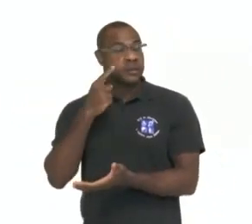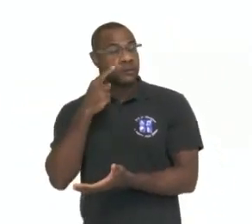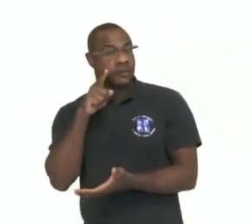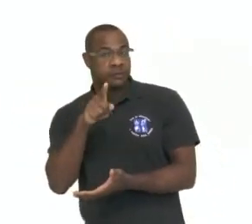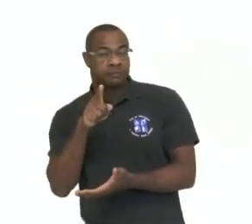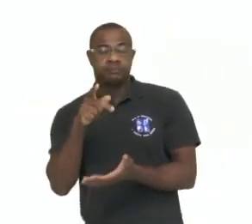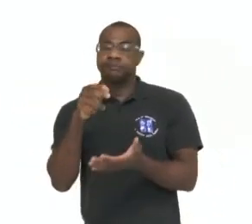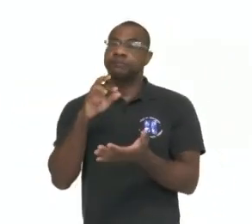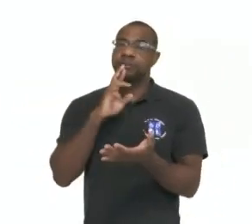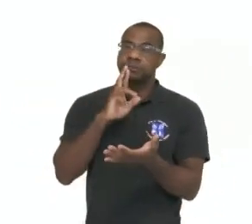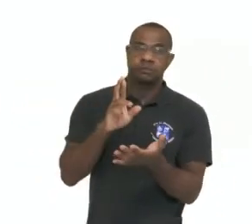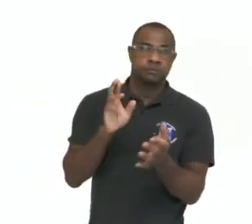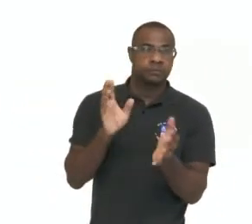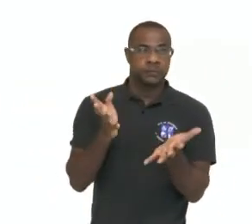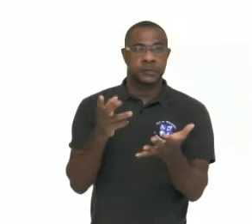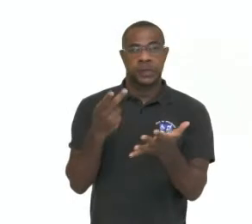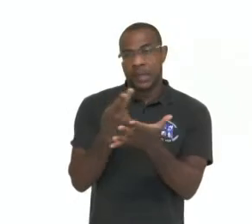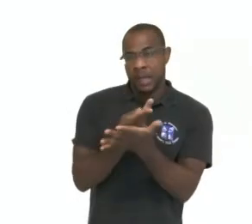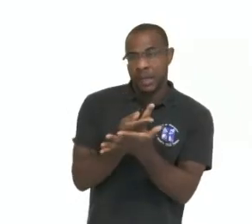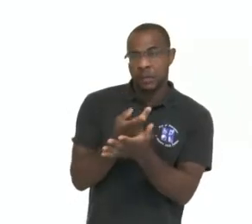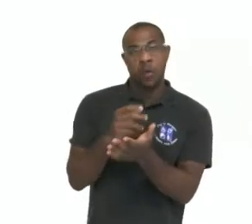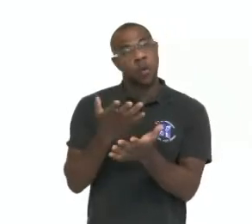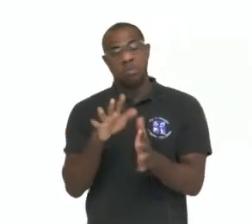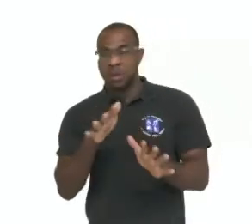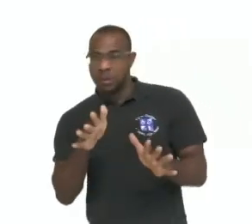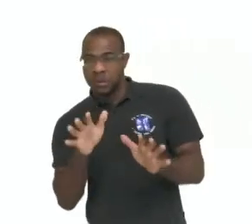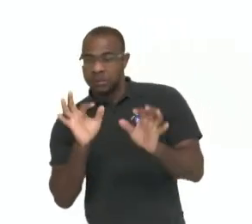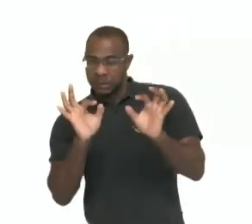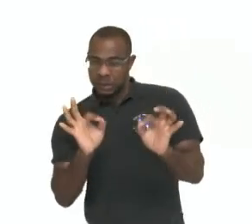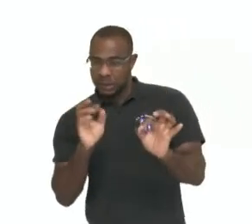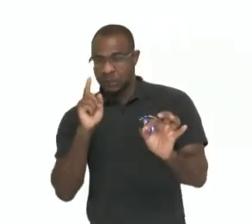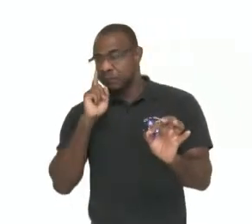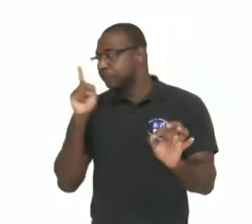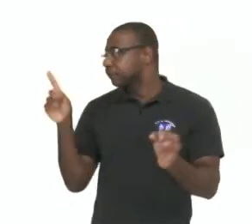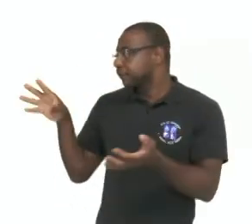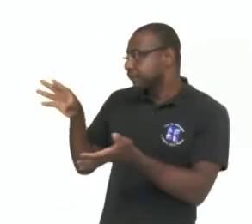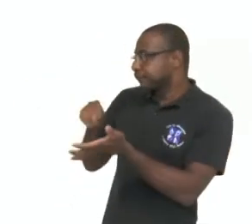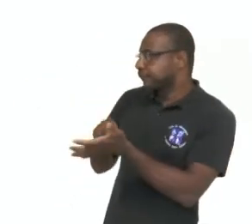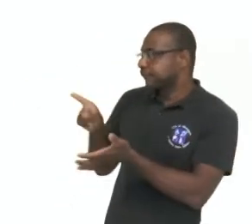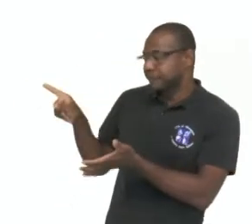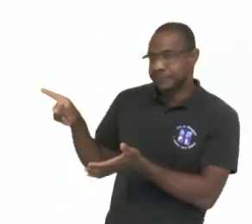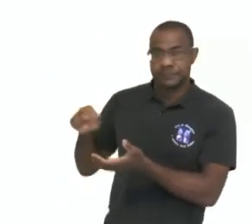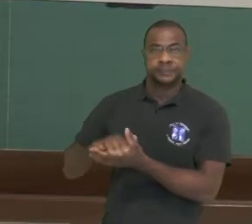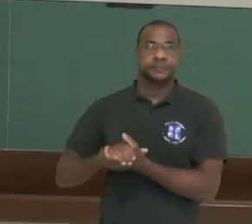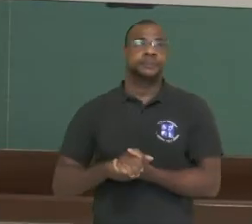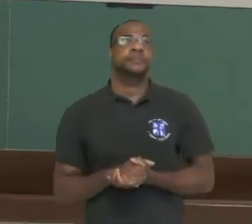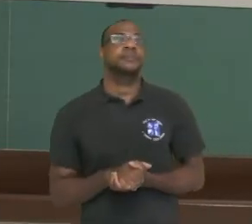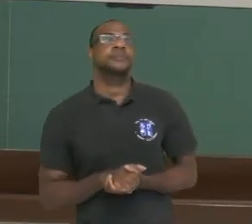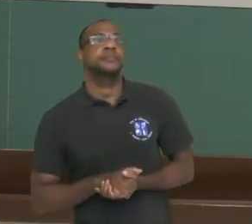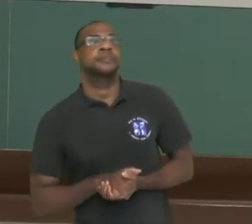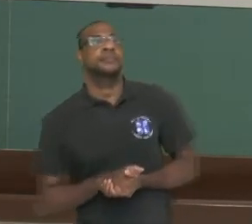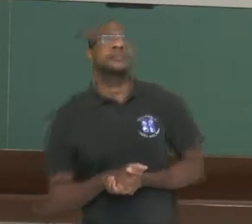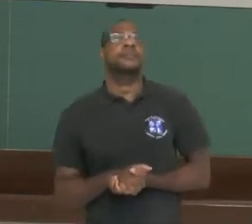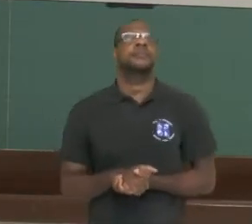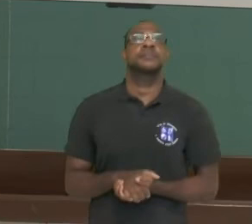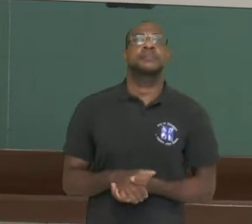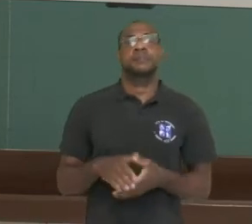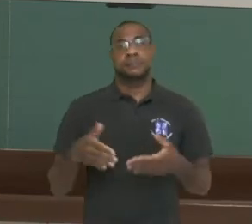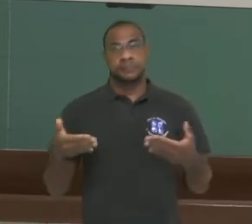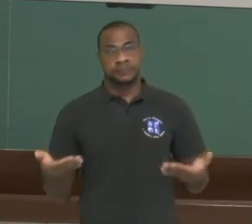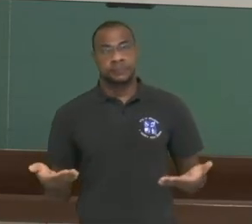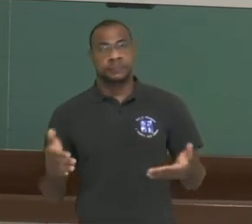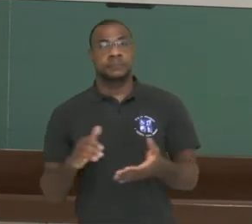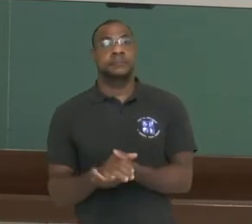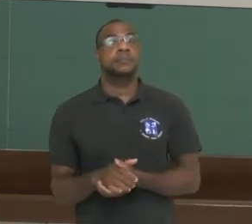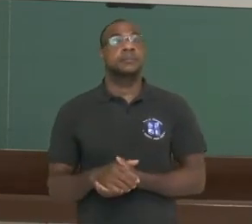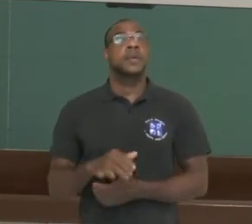seus modos e costumes. O termo bárbaro é de origem grega e significa estrangeiro, não grego. Vamos lá, então está aqui